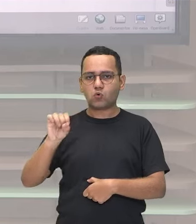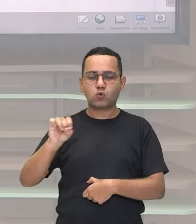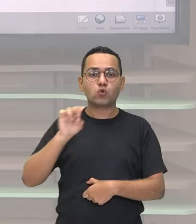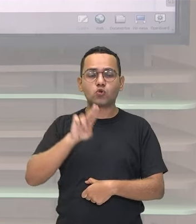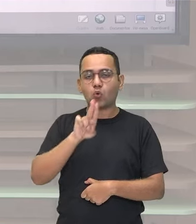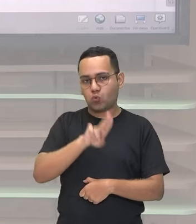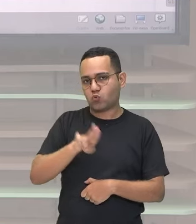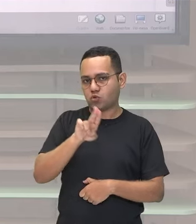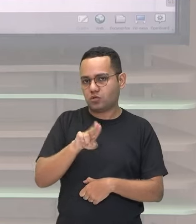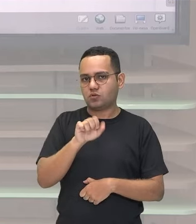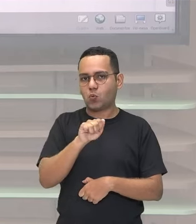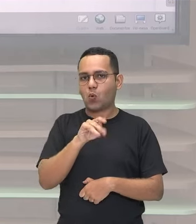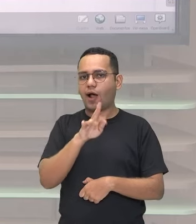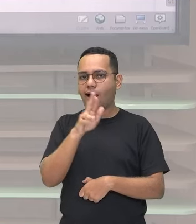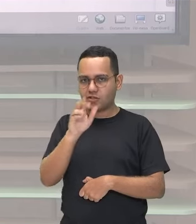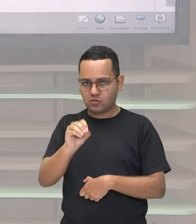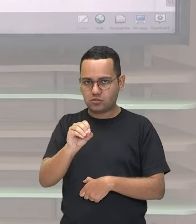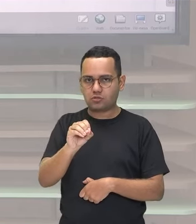E